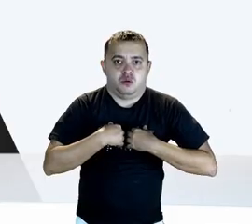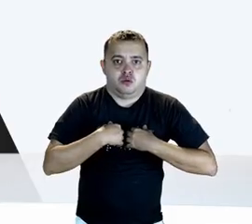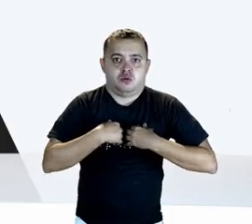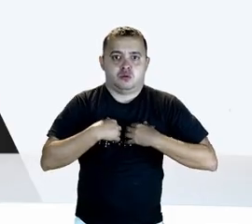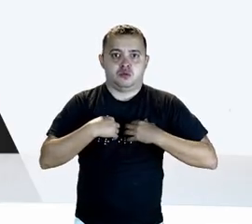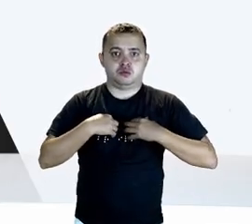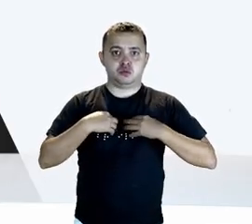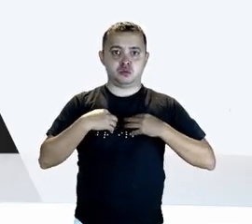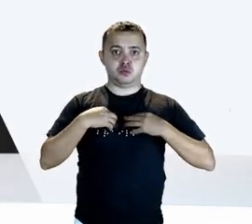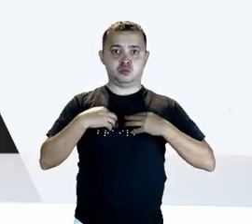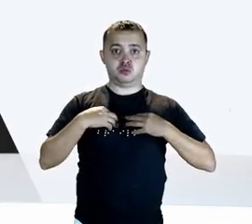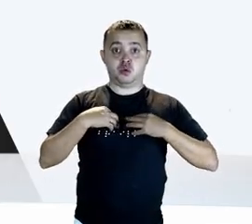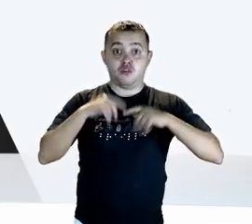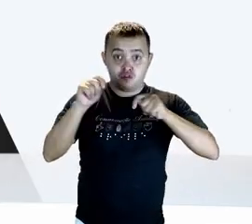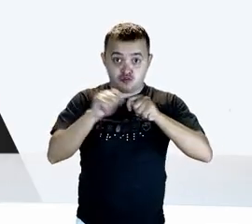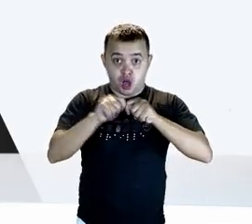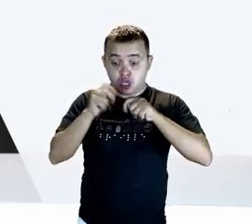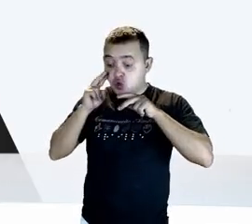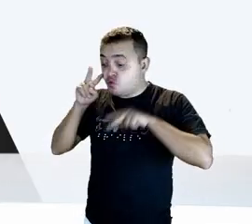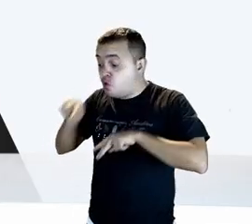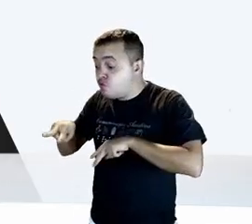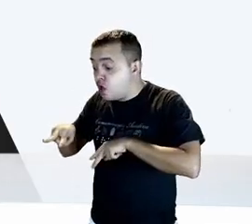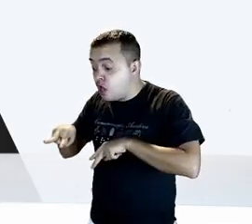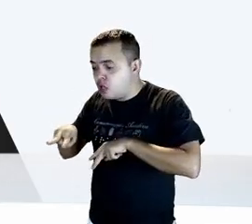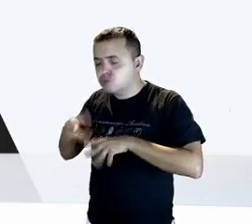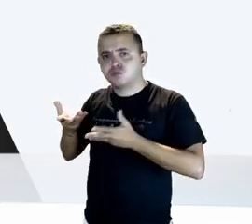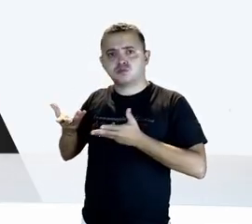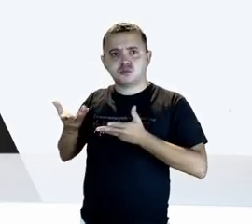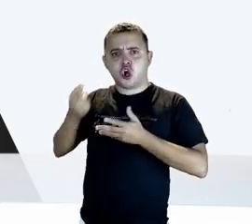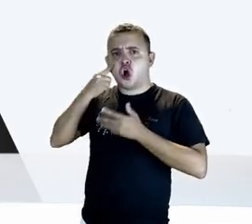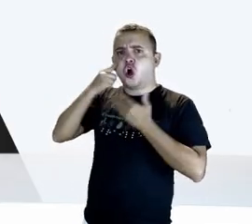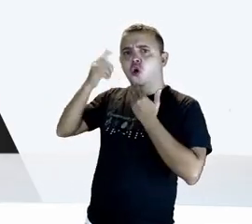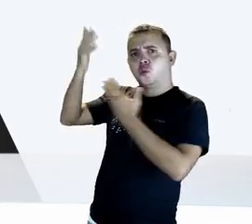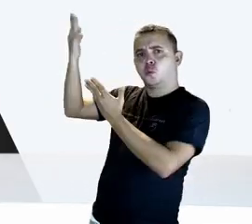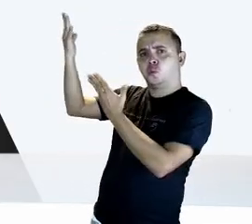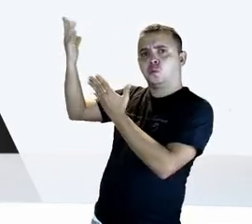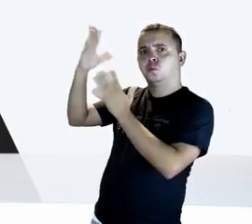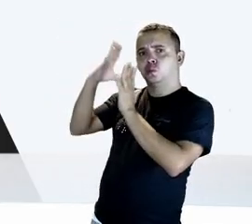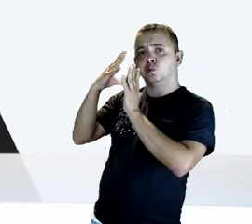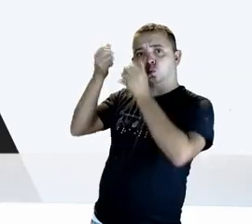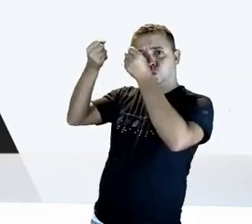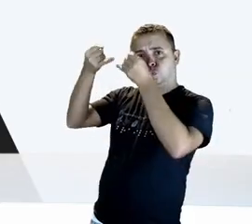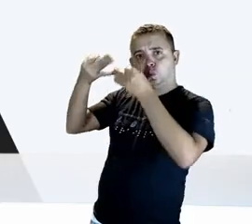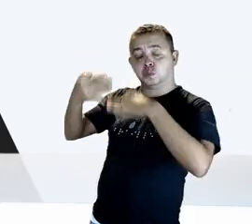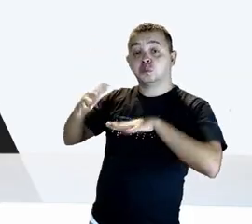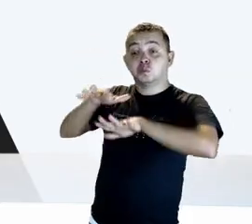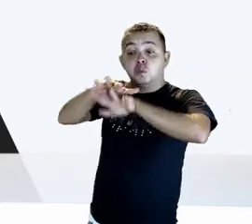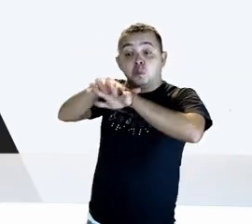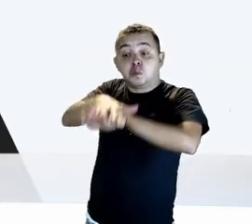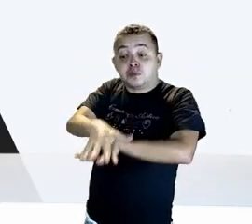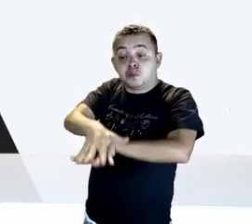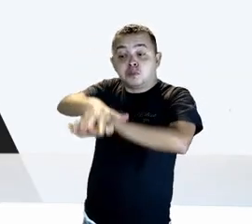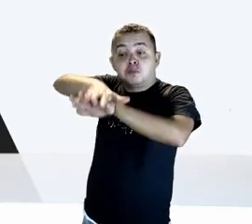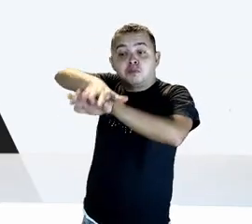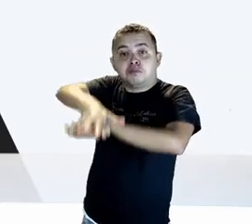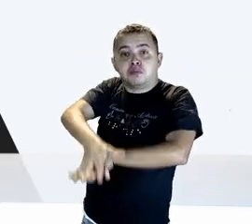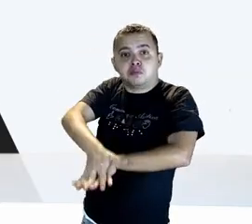consegue ouvir, né, a sua respiração. Vamos ficar nessa imagem daqui, eu vou falar um pouquinho sobre massagem